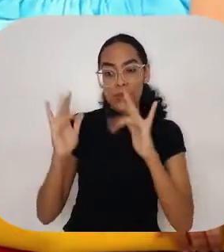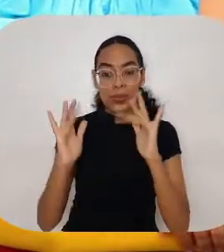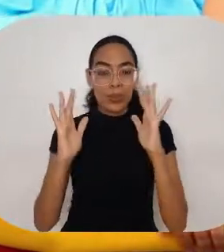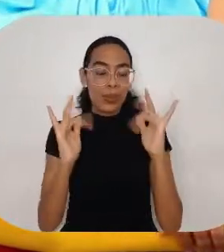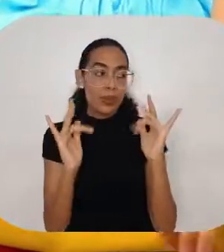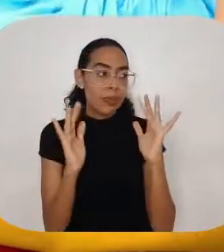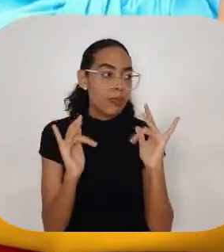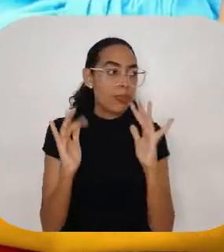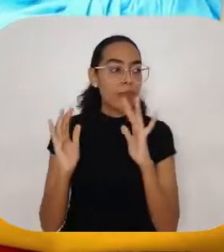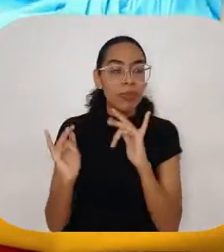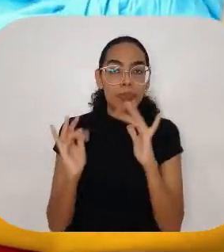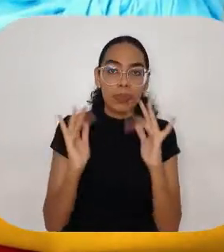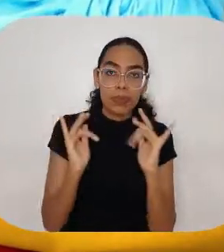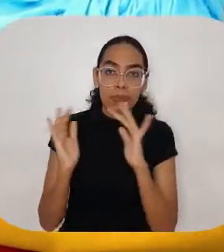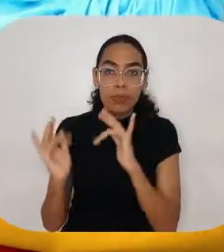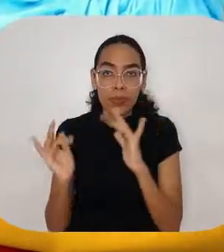quer,